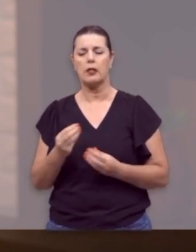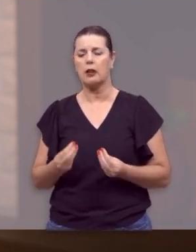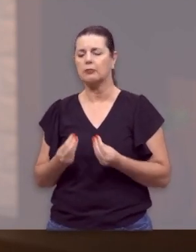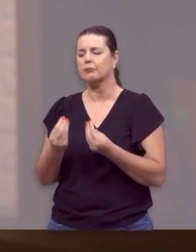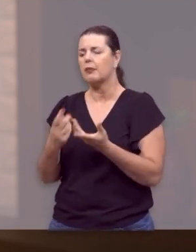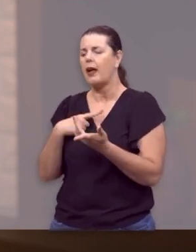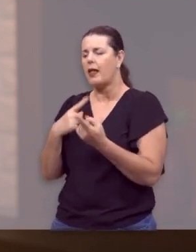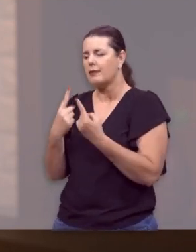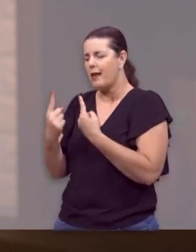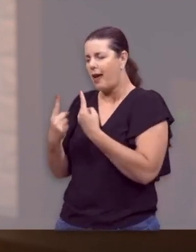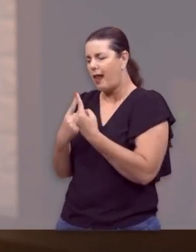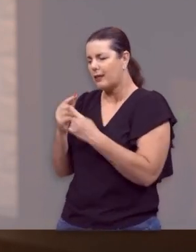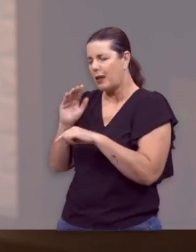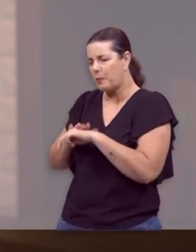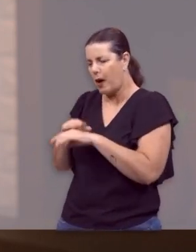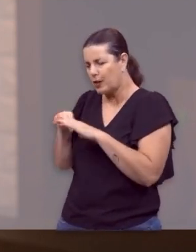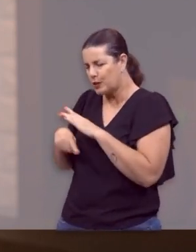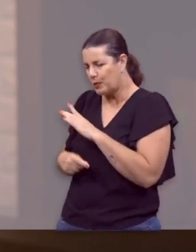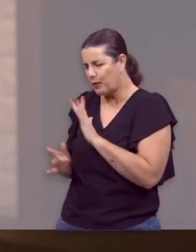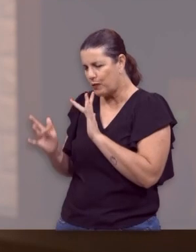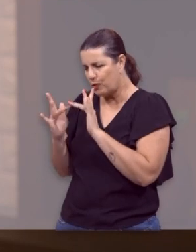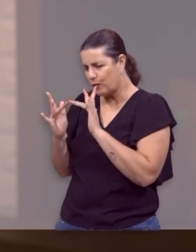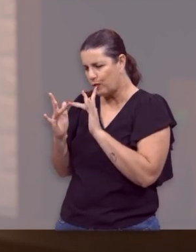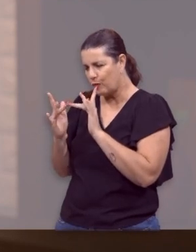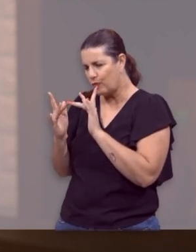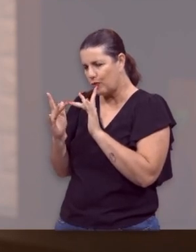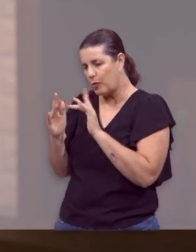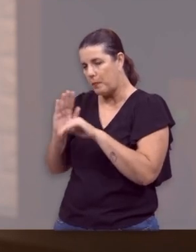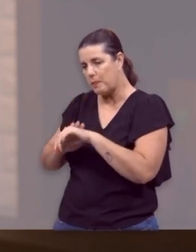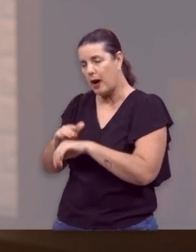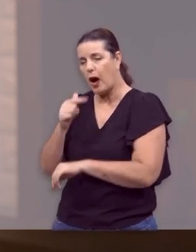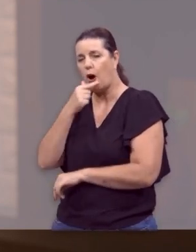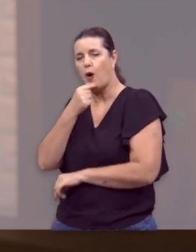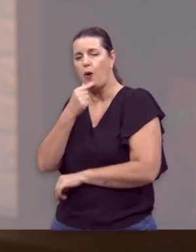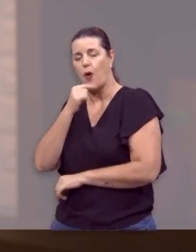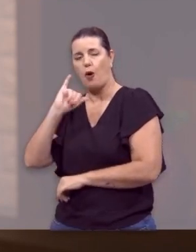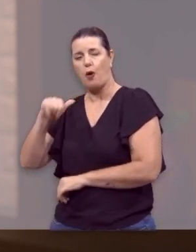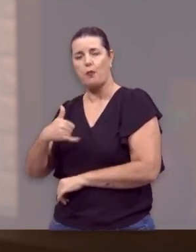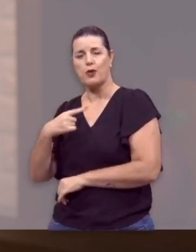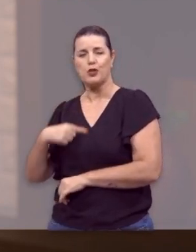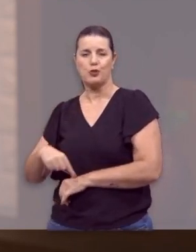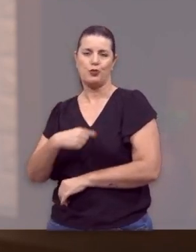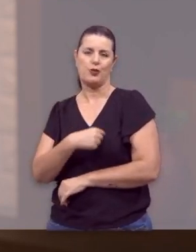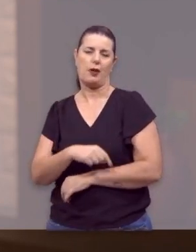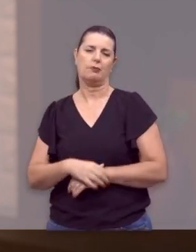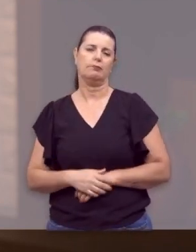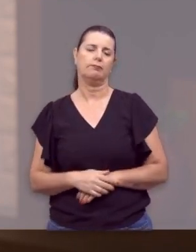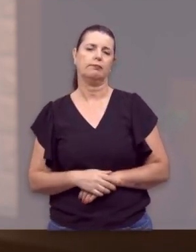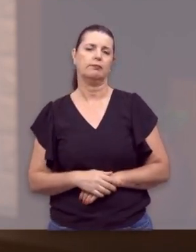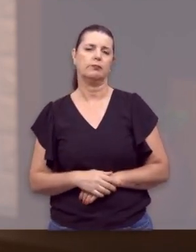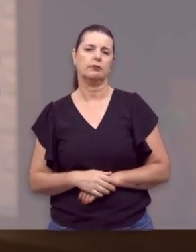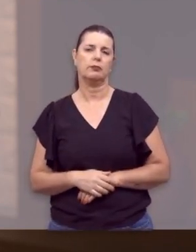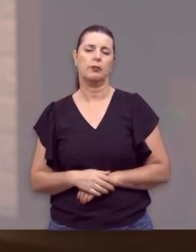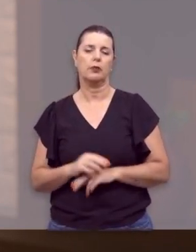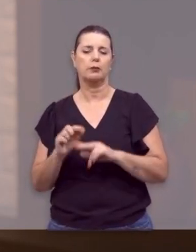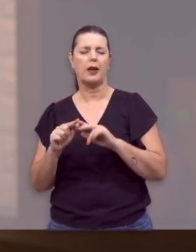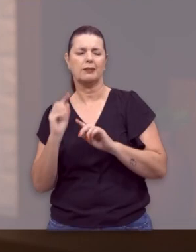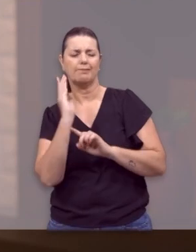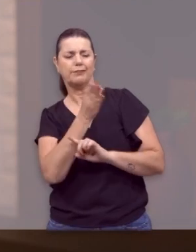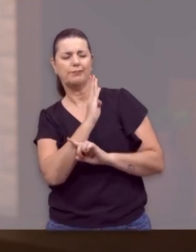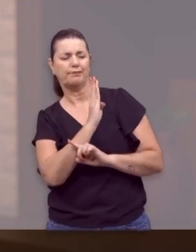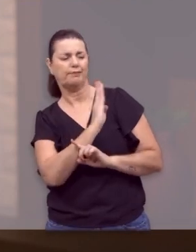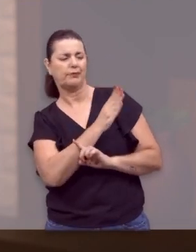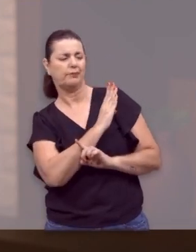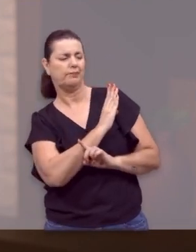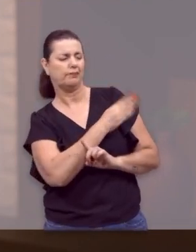passa a ter uma relação mais íntima, mais próxima, de preferência por José, em detrimento dos outros